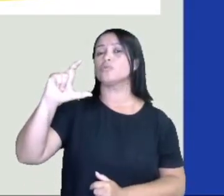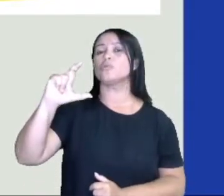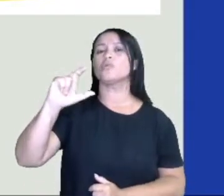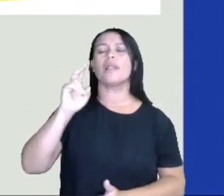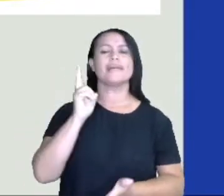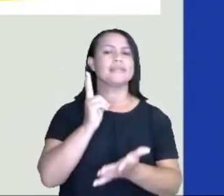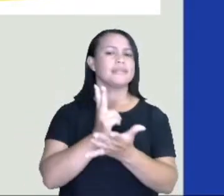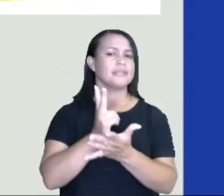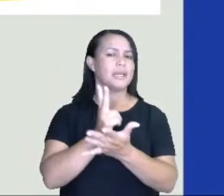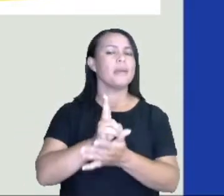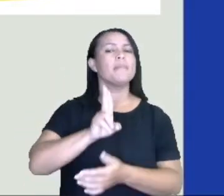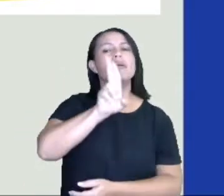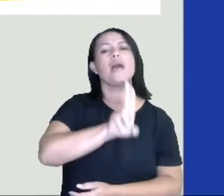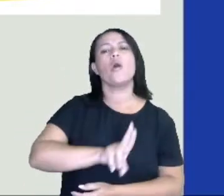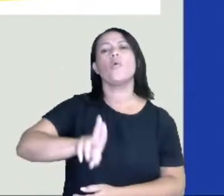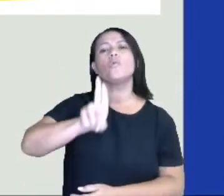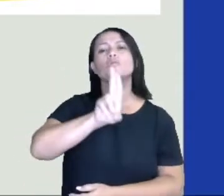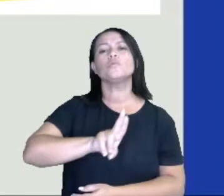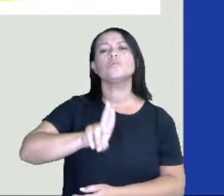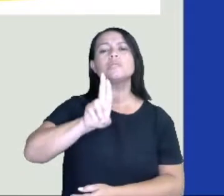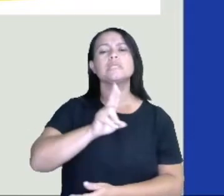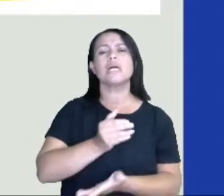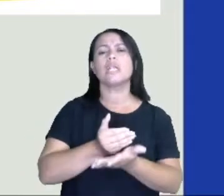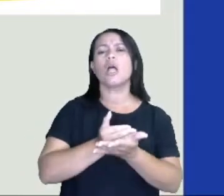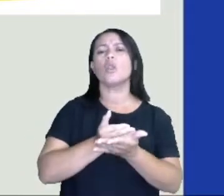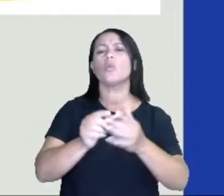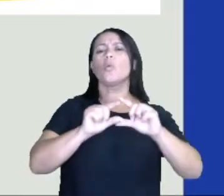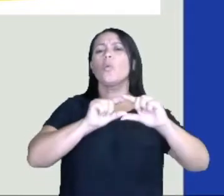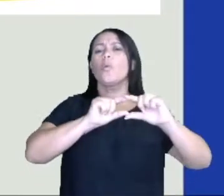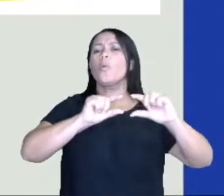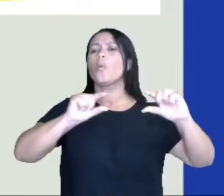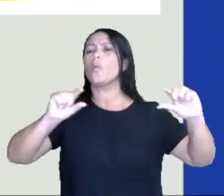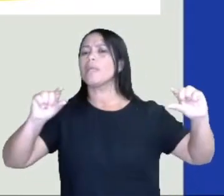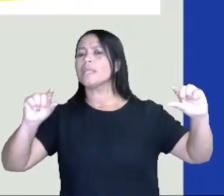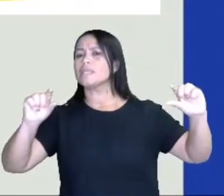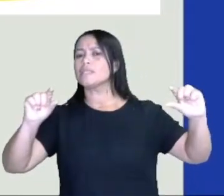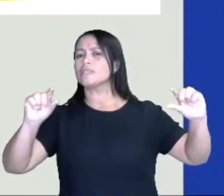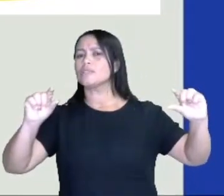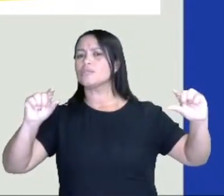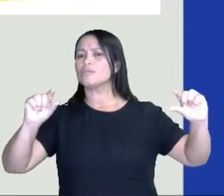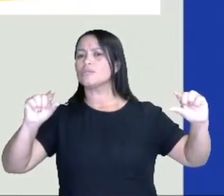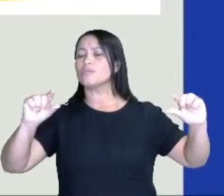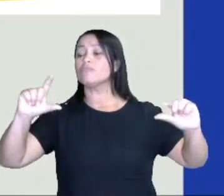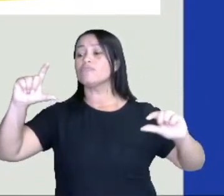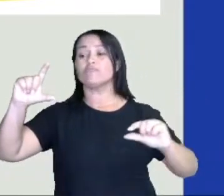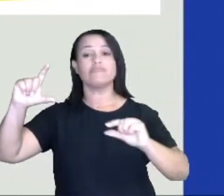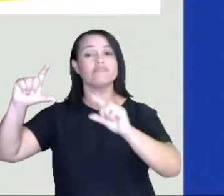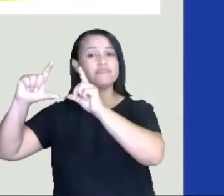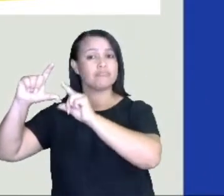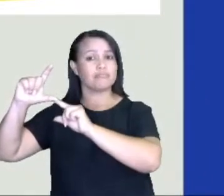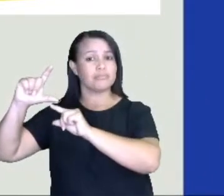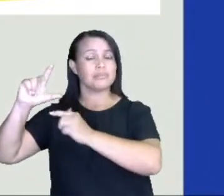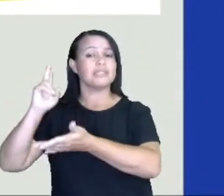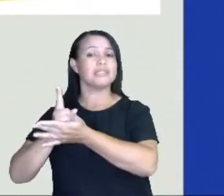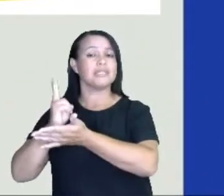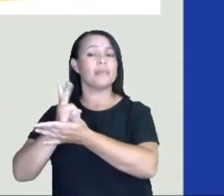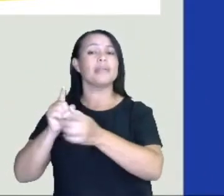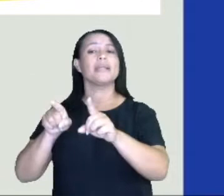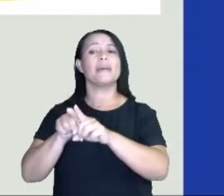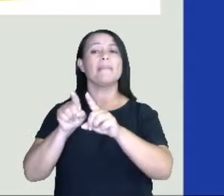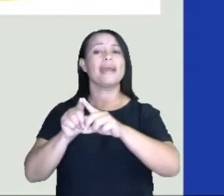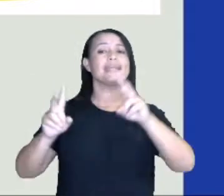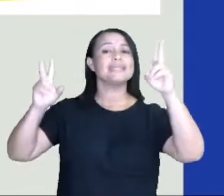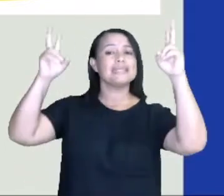é sempre utilizada no início dos períodos, frases,